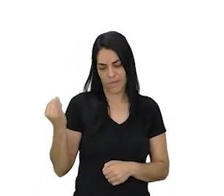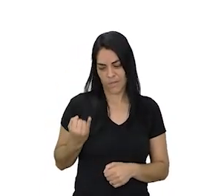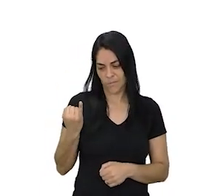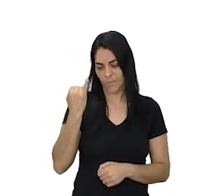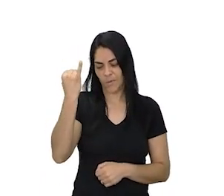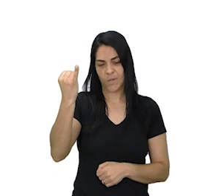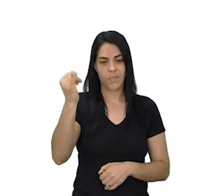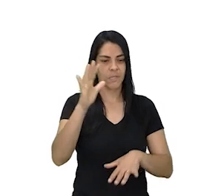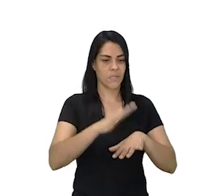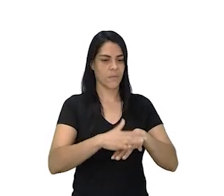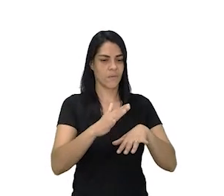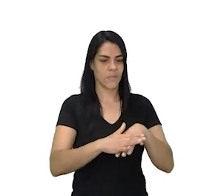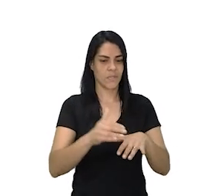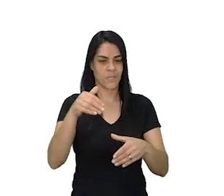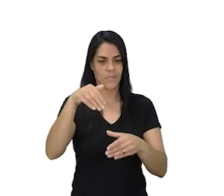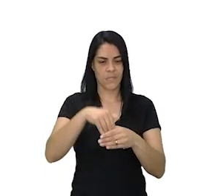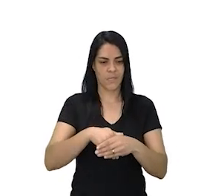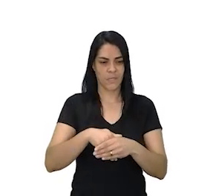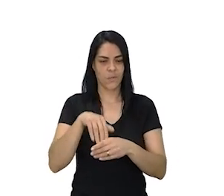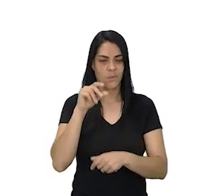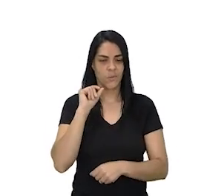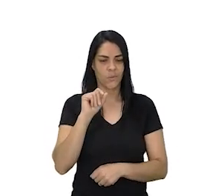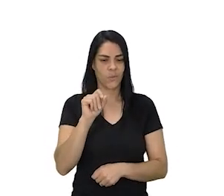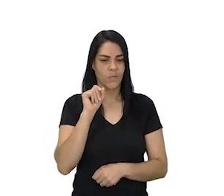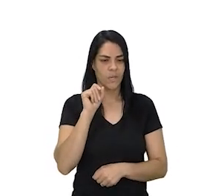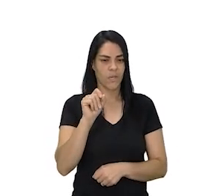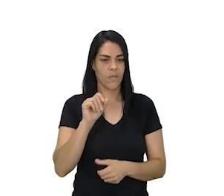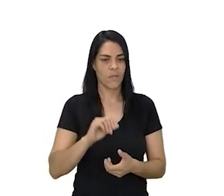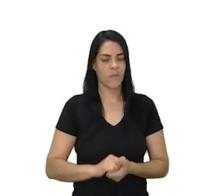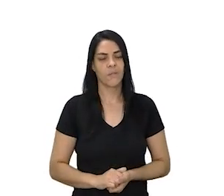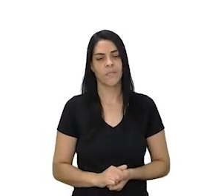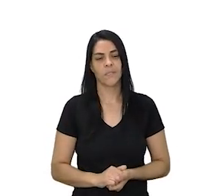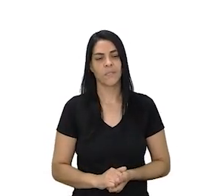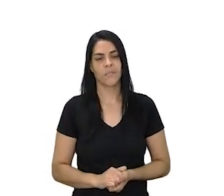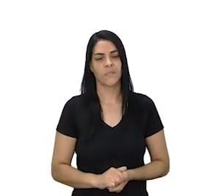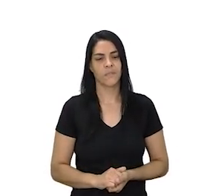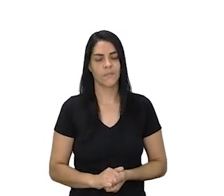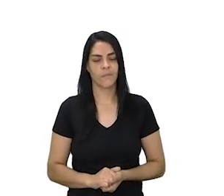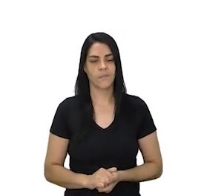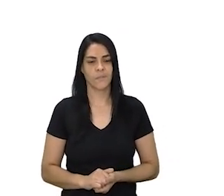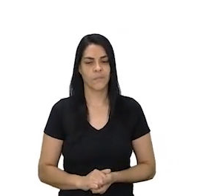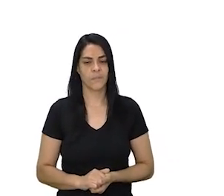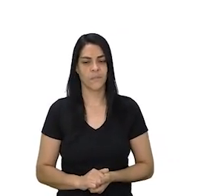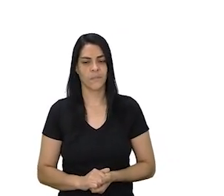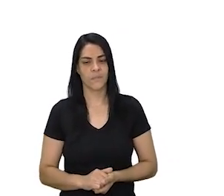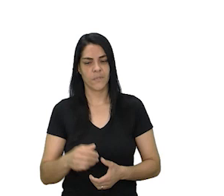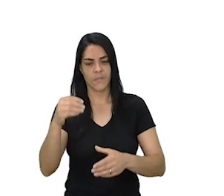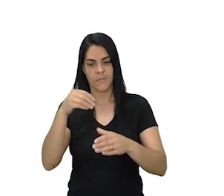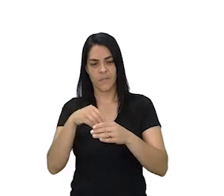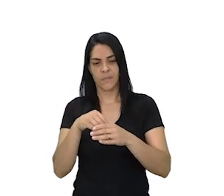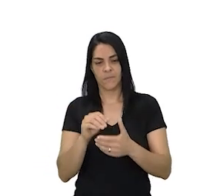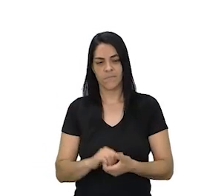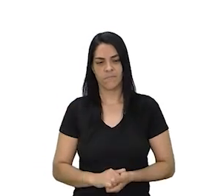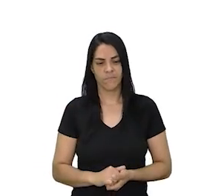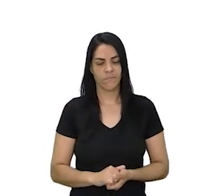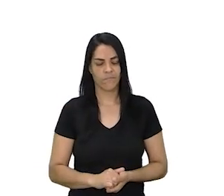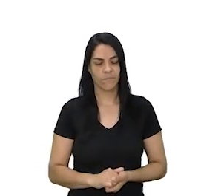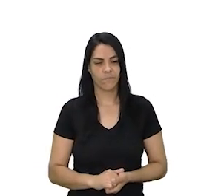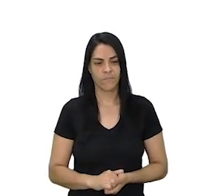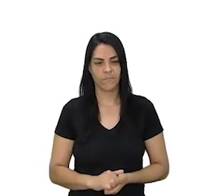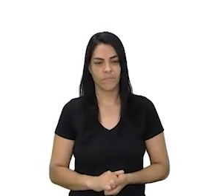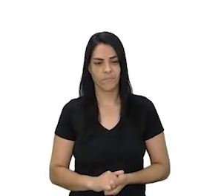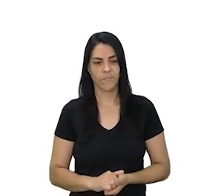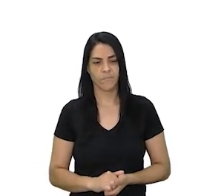matemática dentro da opa,